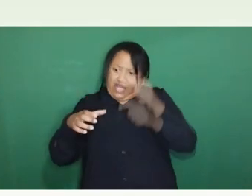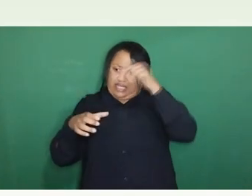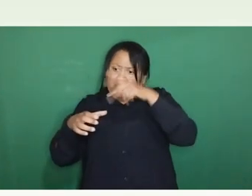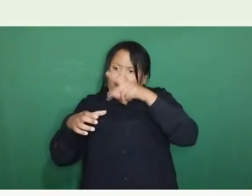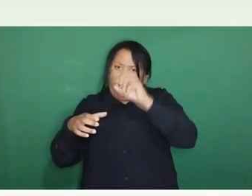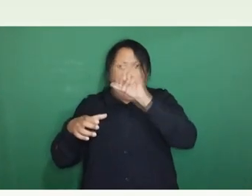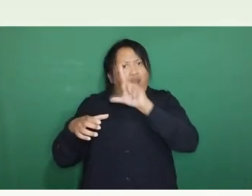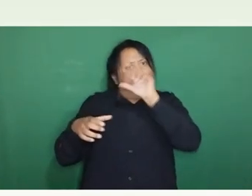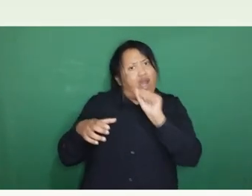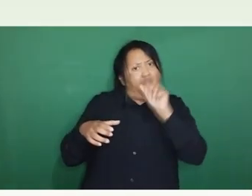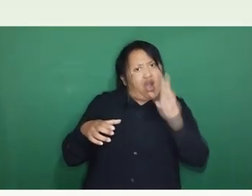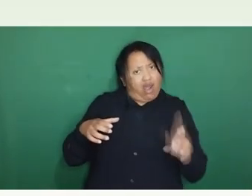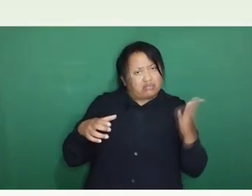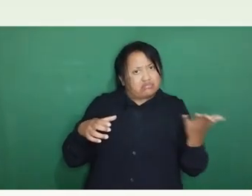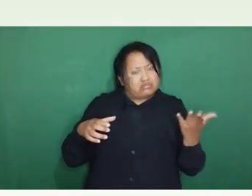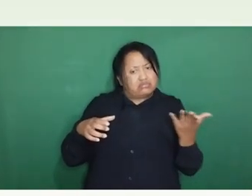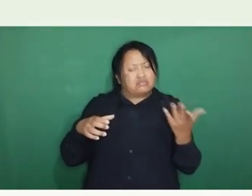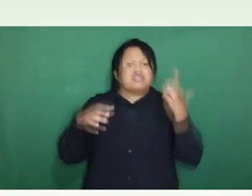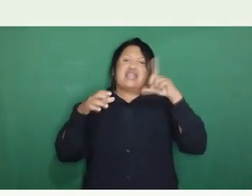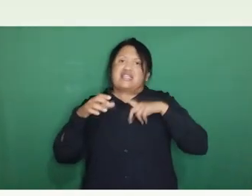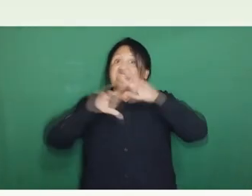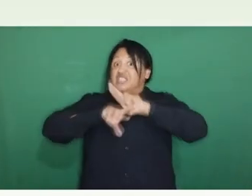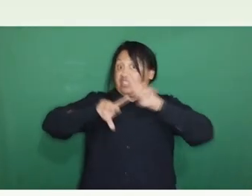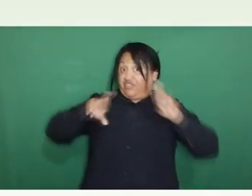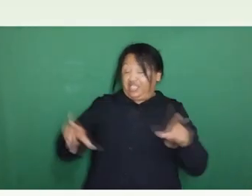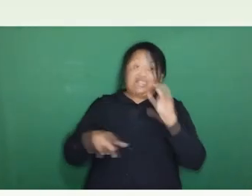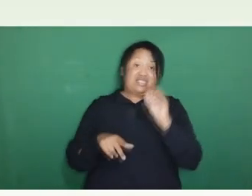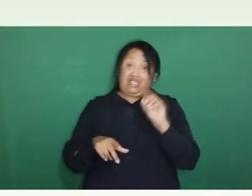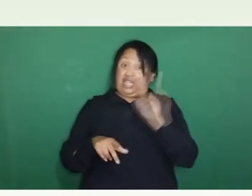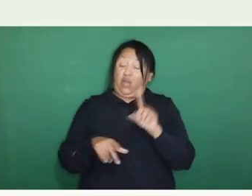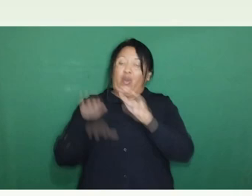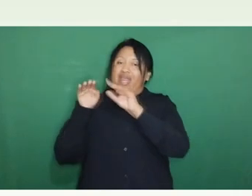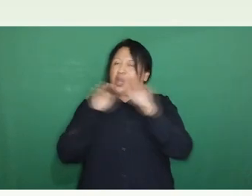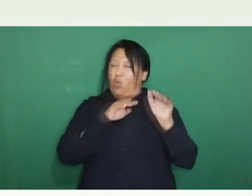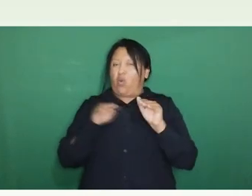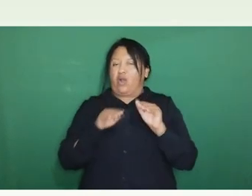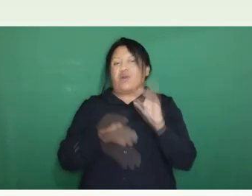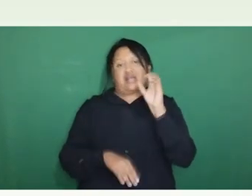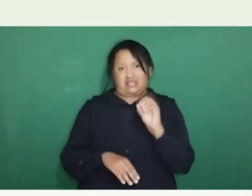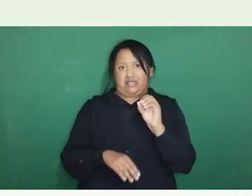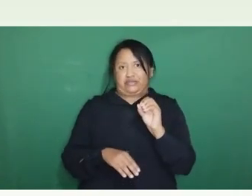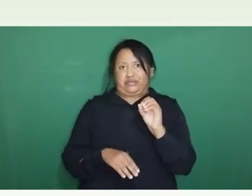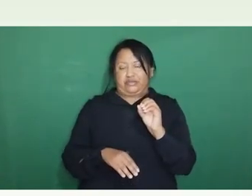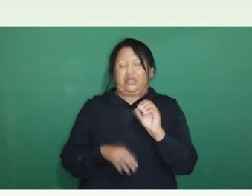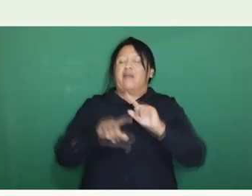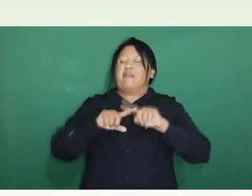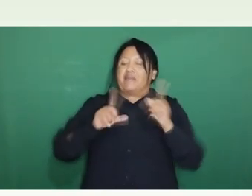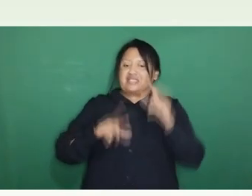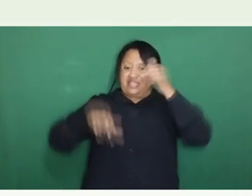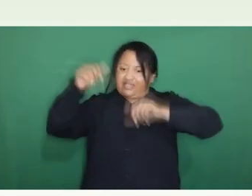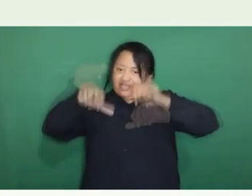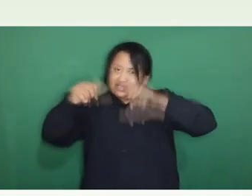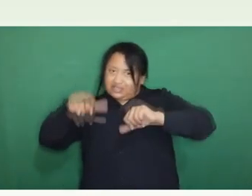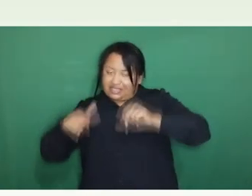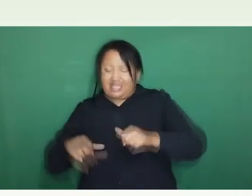bipolar ele teria que ser diferente de zero e não igual a zero mas vamos analisar aqui na imagem